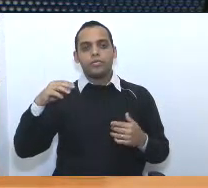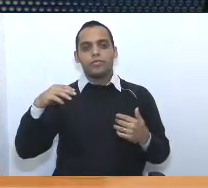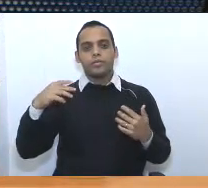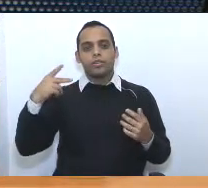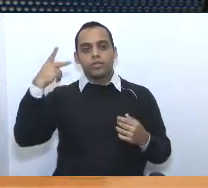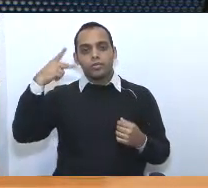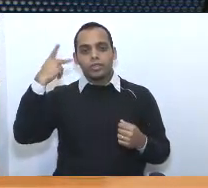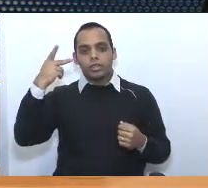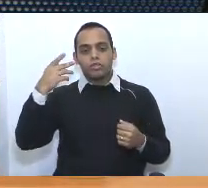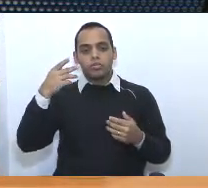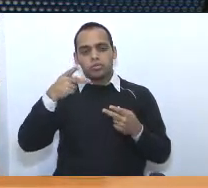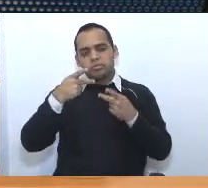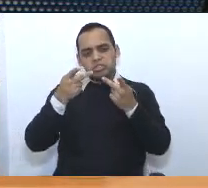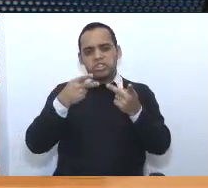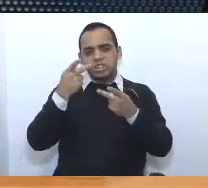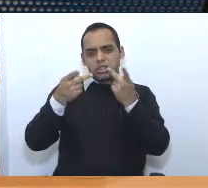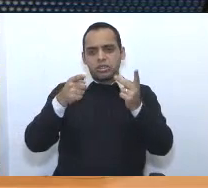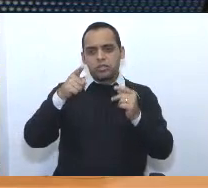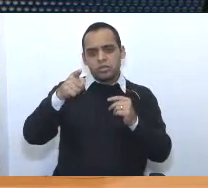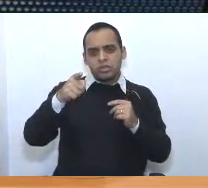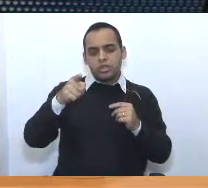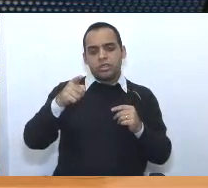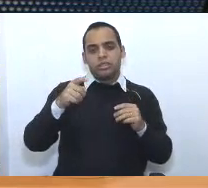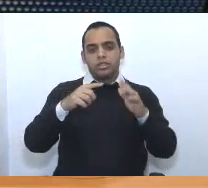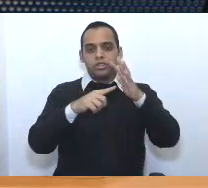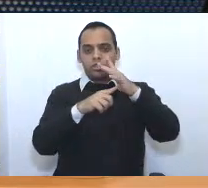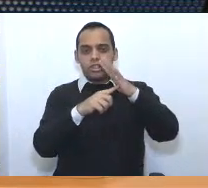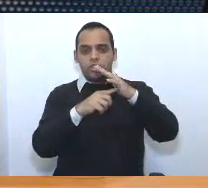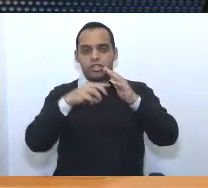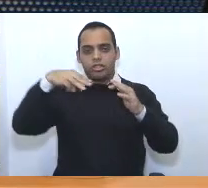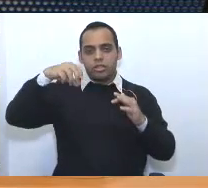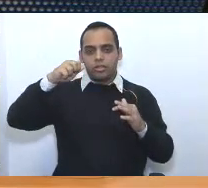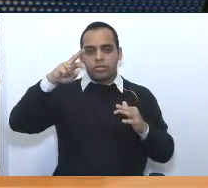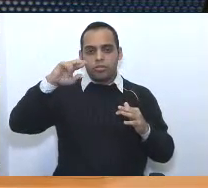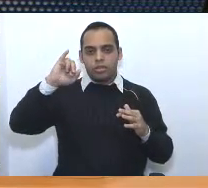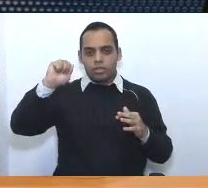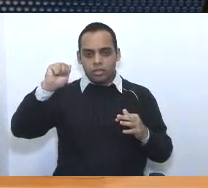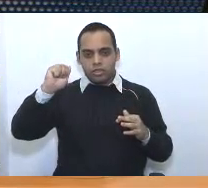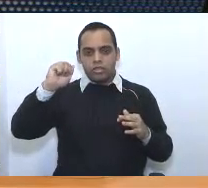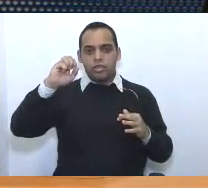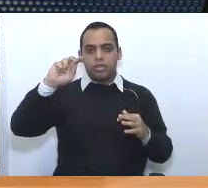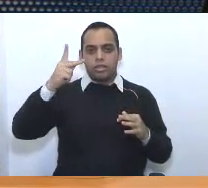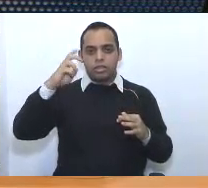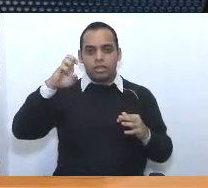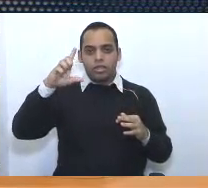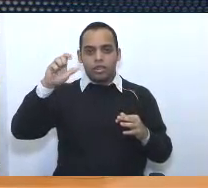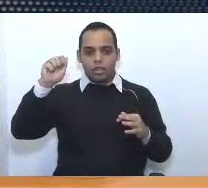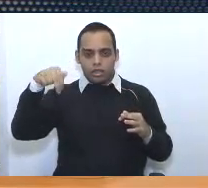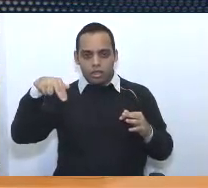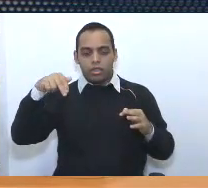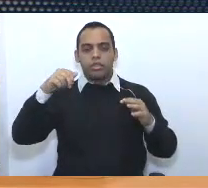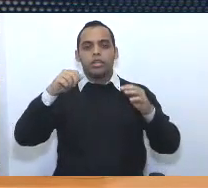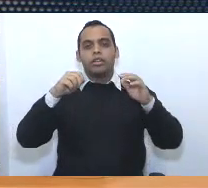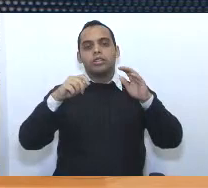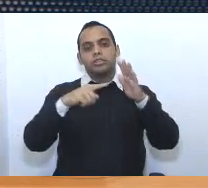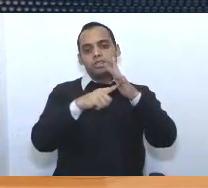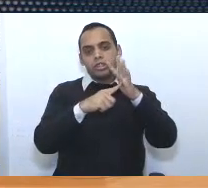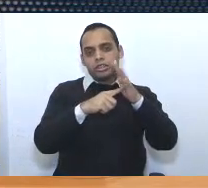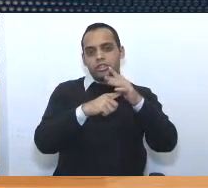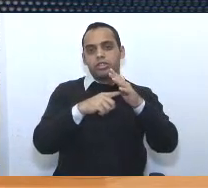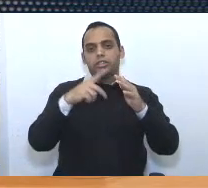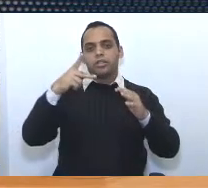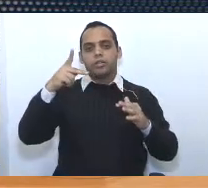vereador colocou Jardim Maria Helena, Jardim Planalto, Jardim Marilena, né?